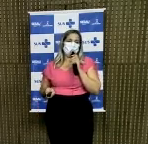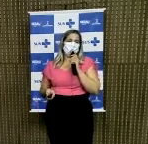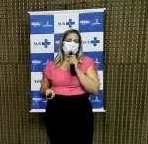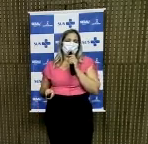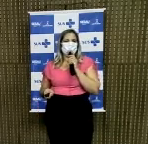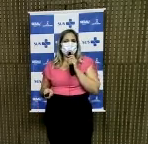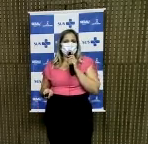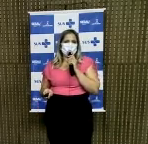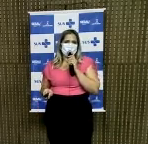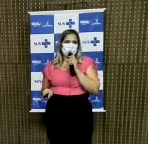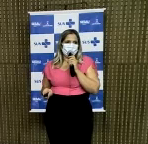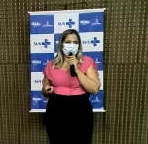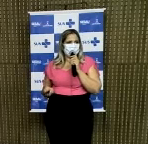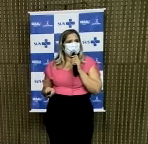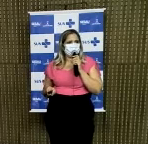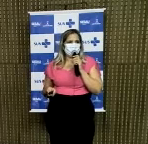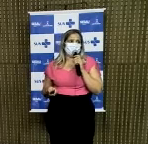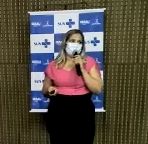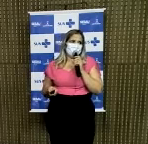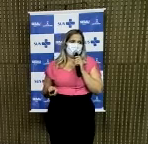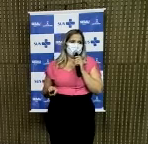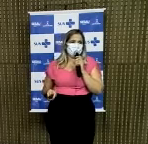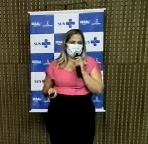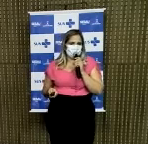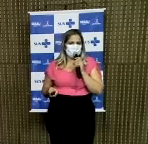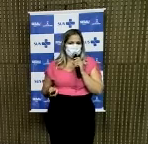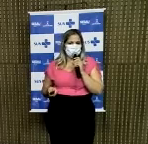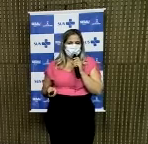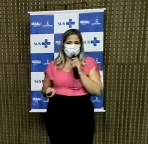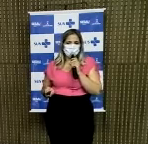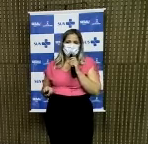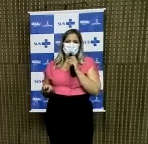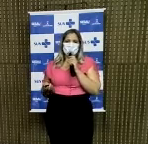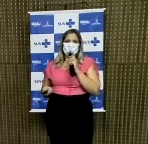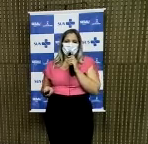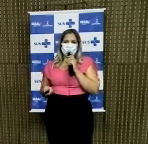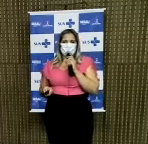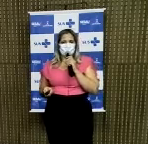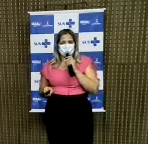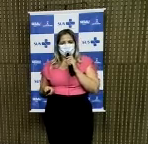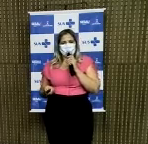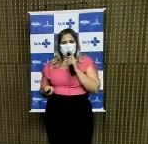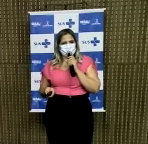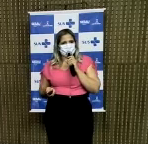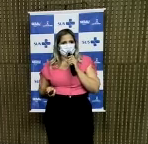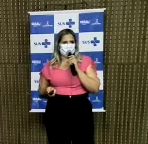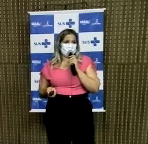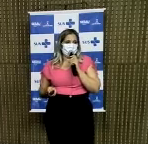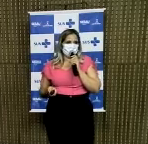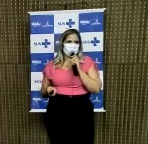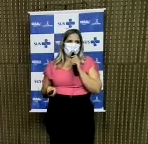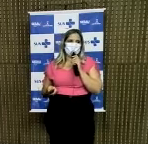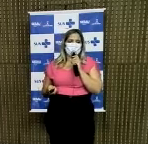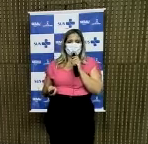para fazer vacina, né? Que estava bem baixo também a questão. E agora, e essas ações, né,